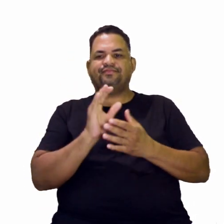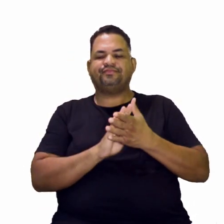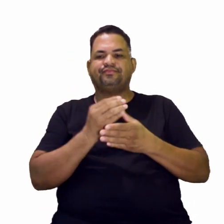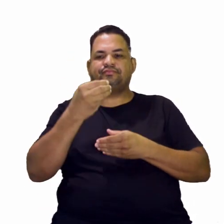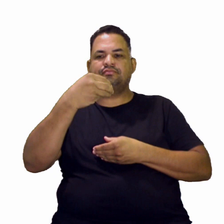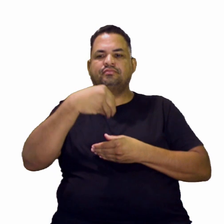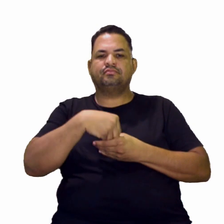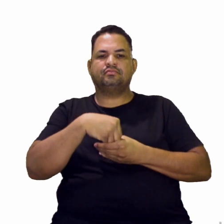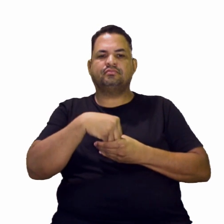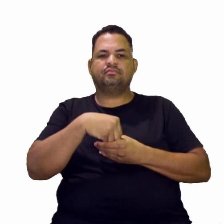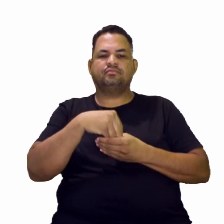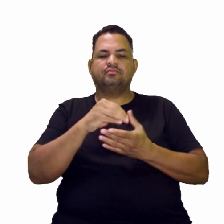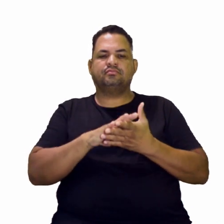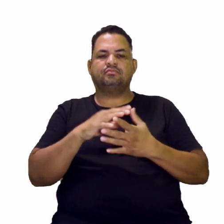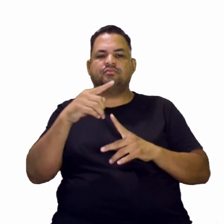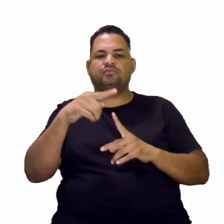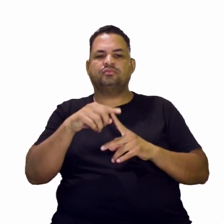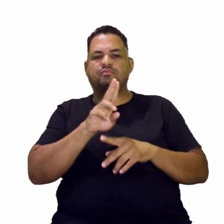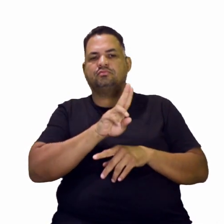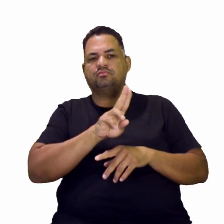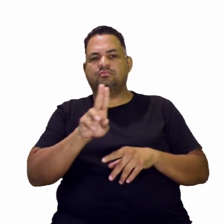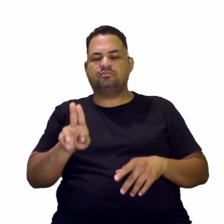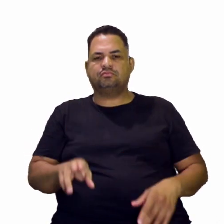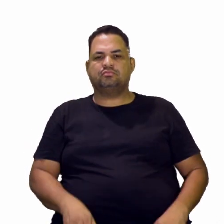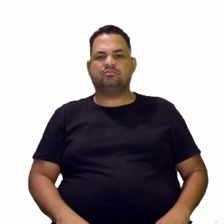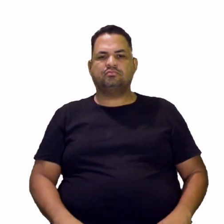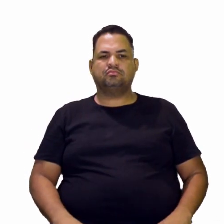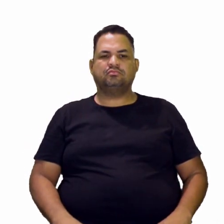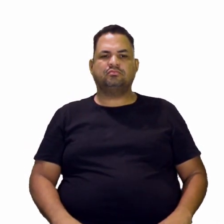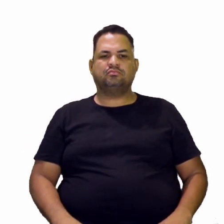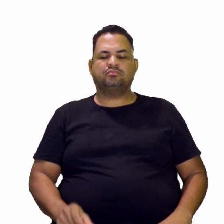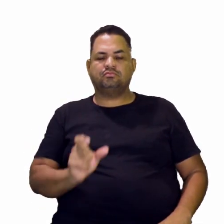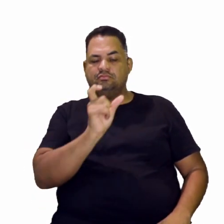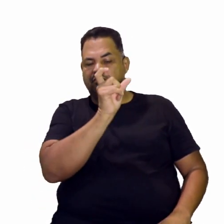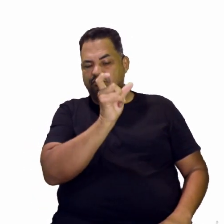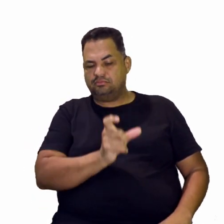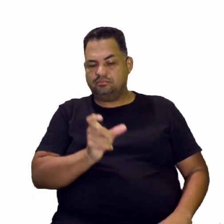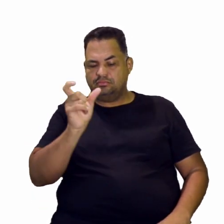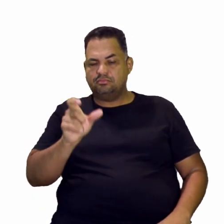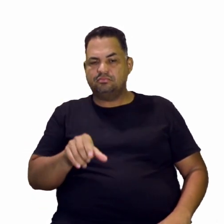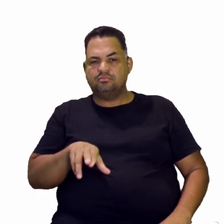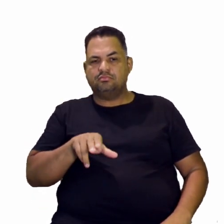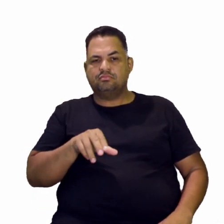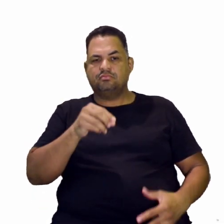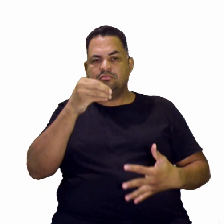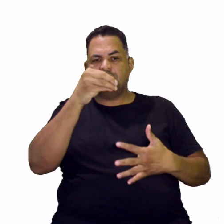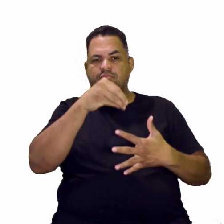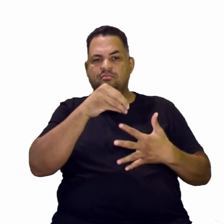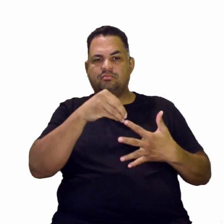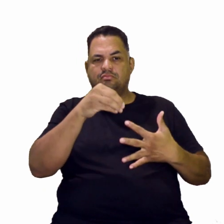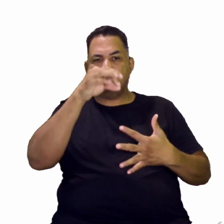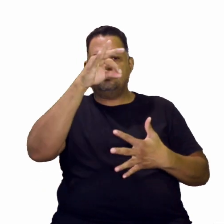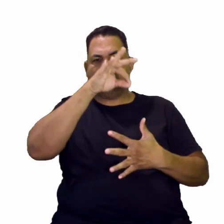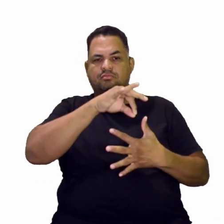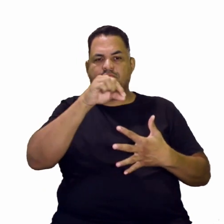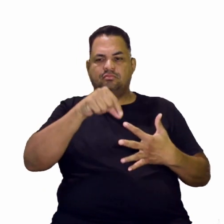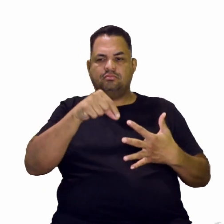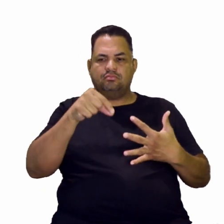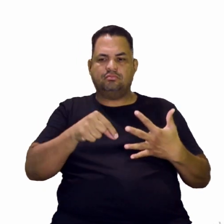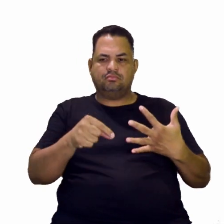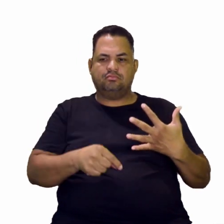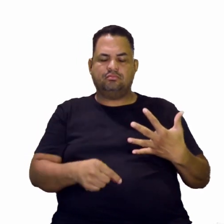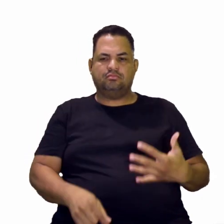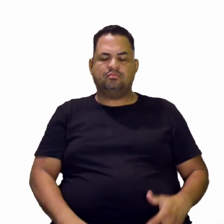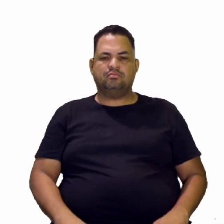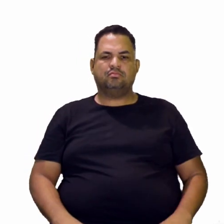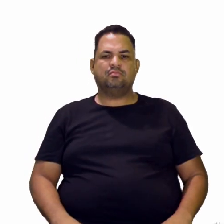parte de um tipo de nomenclatura desses que a gente viu. Indivíduos da mesma espécie. Vamos lá. Indivíduos da mesma